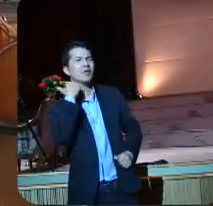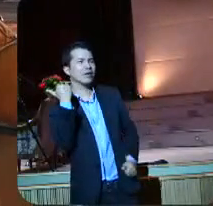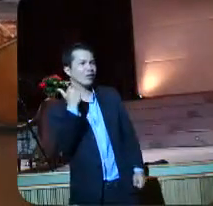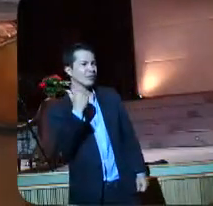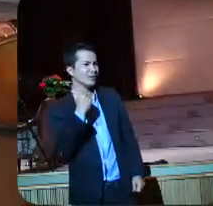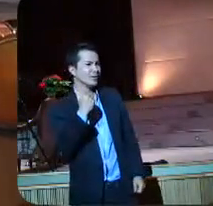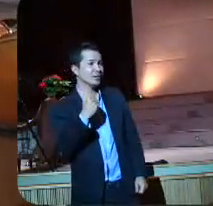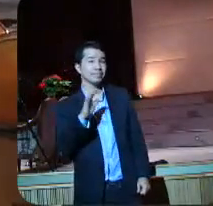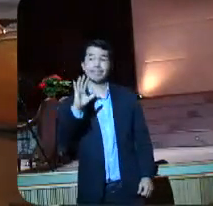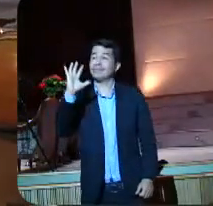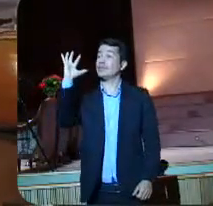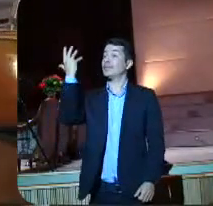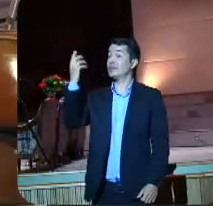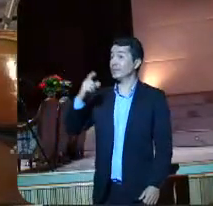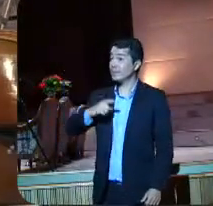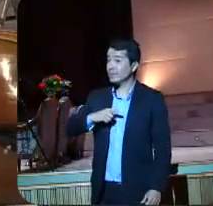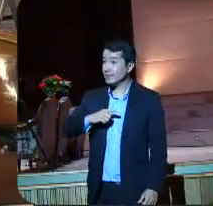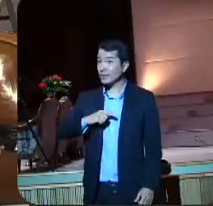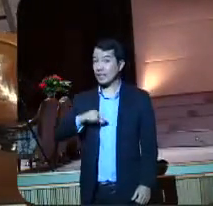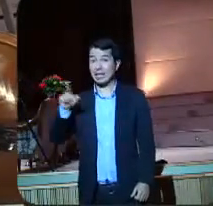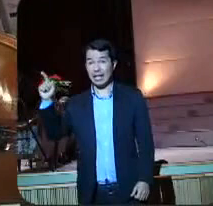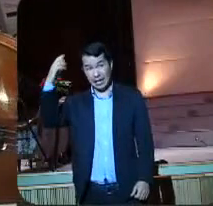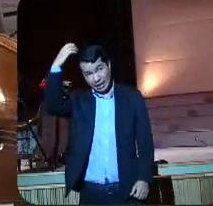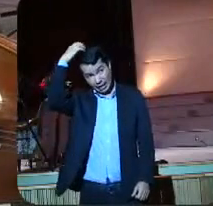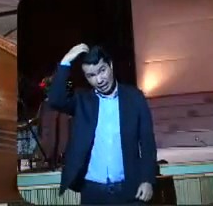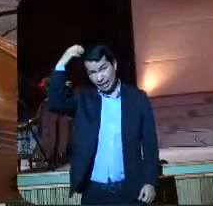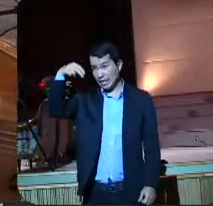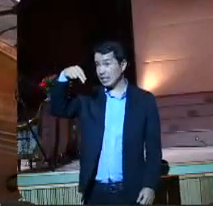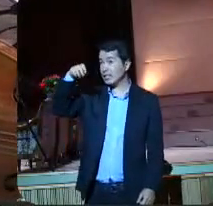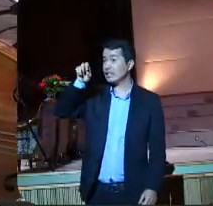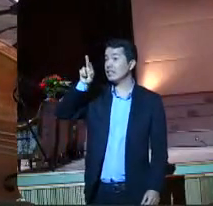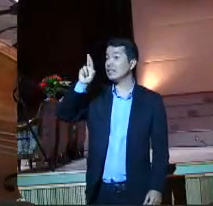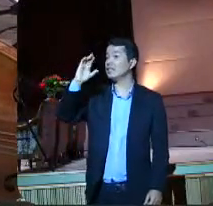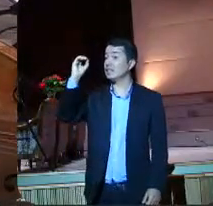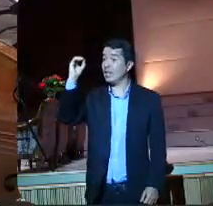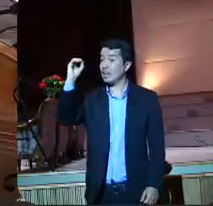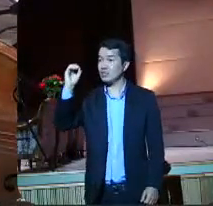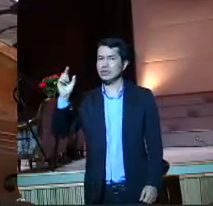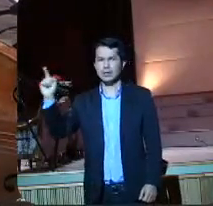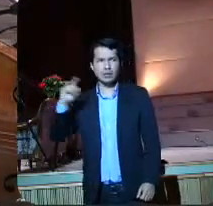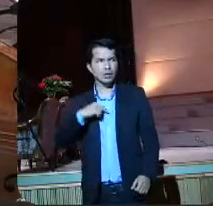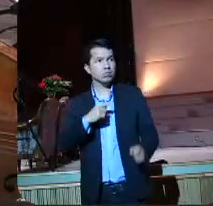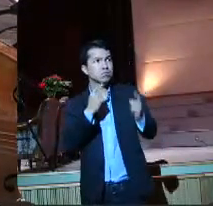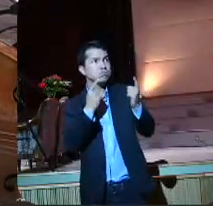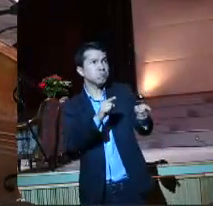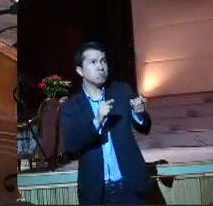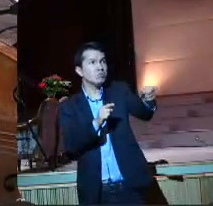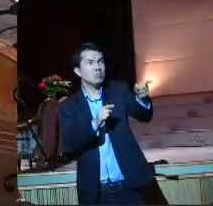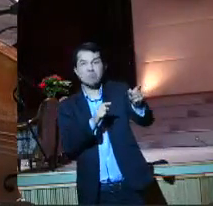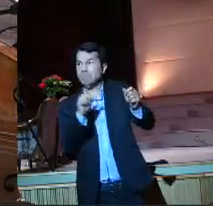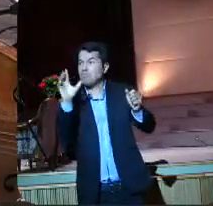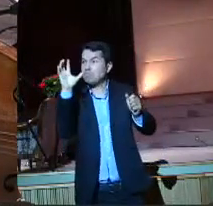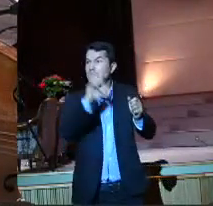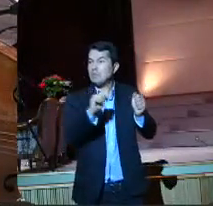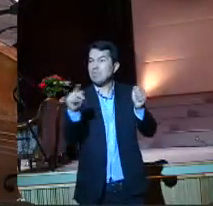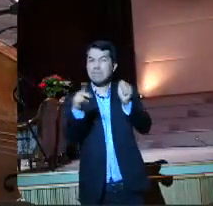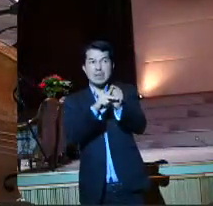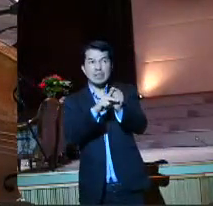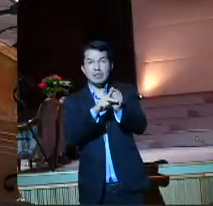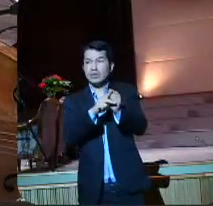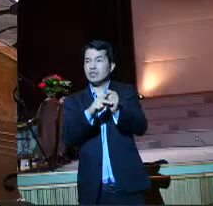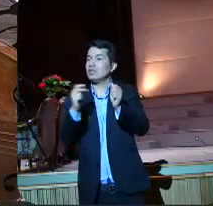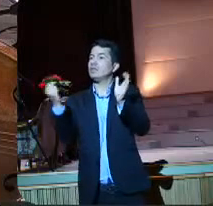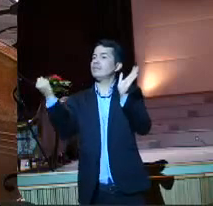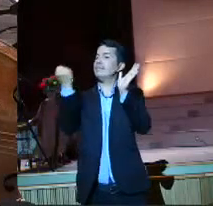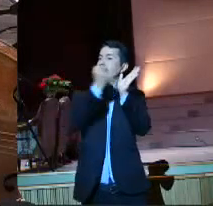No tempo da perseguição de Nero, é isso que vai acontecer com ele. Mas ele se sente honrado,